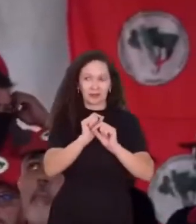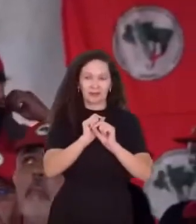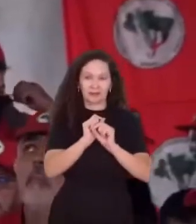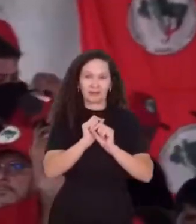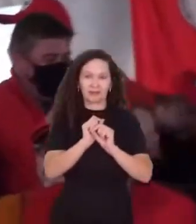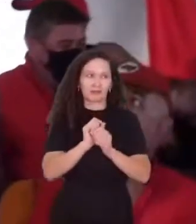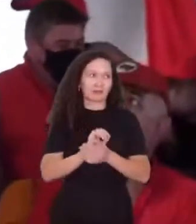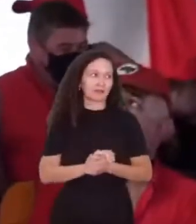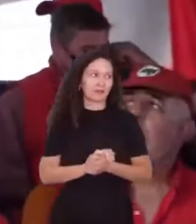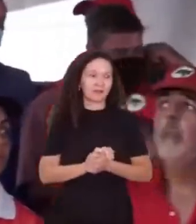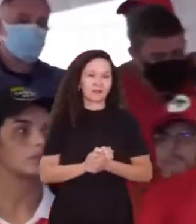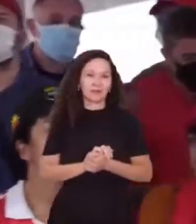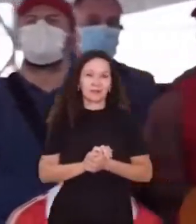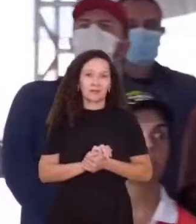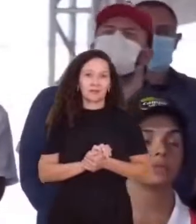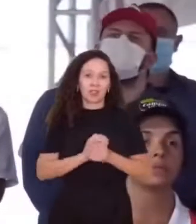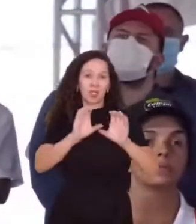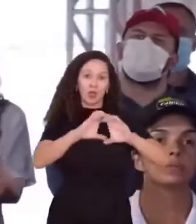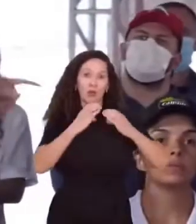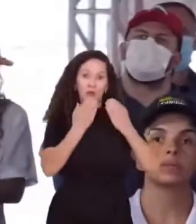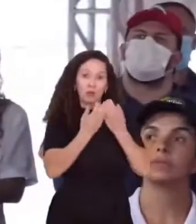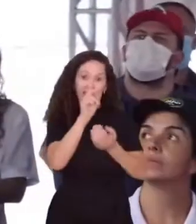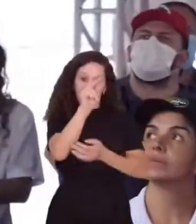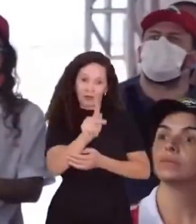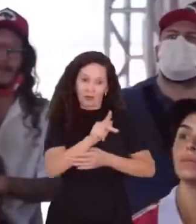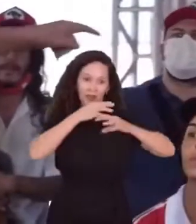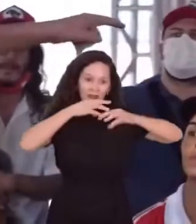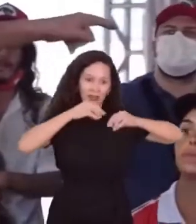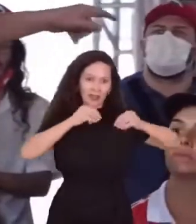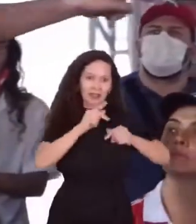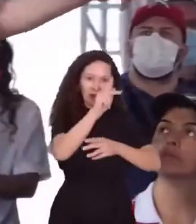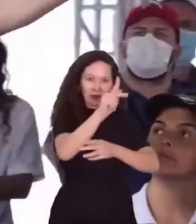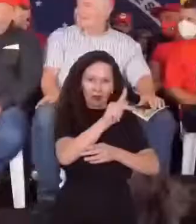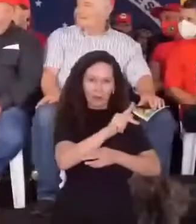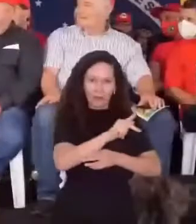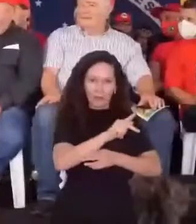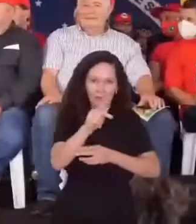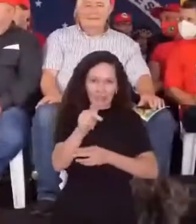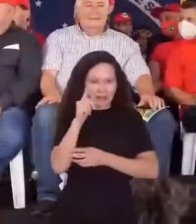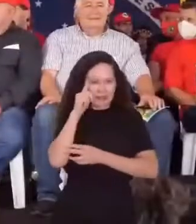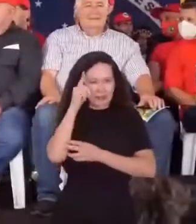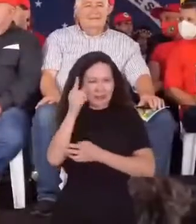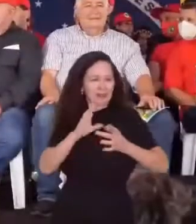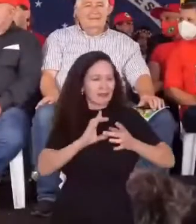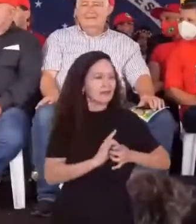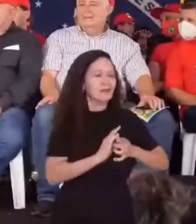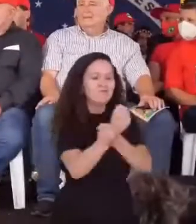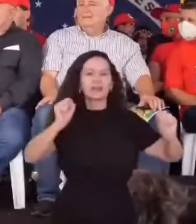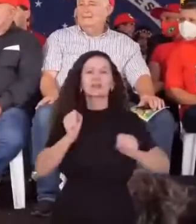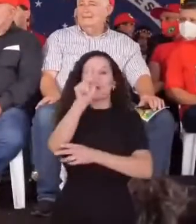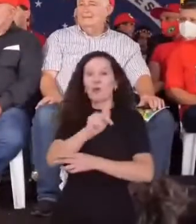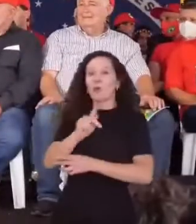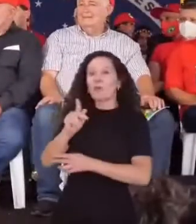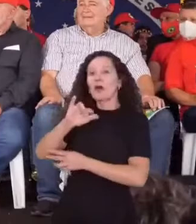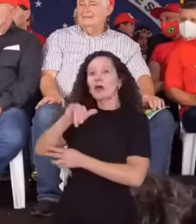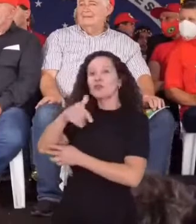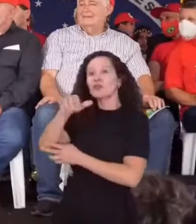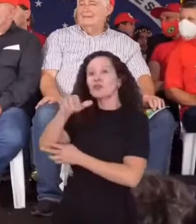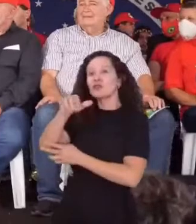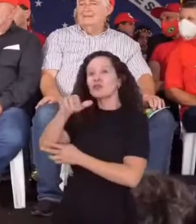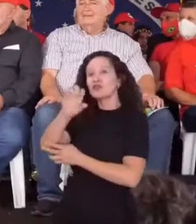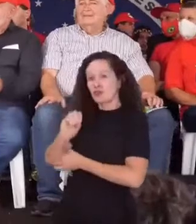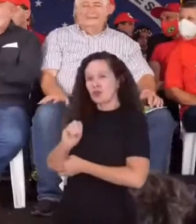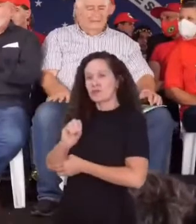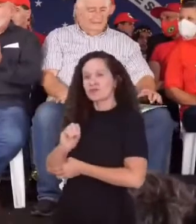da Terra, os padres da Teologia da Libertação, quando o padre João, que está por aí, que é um dos próceres, uma salva